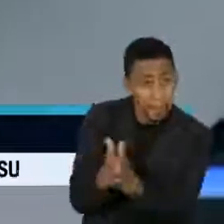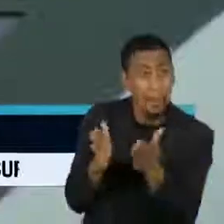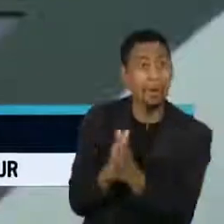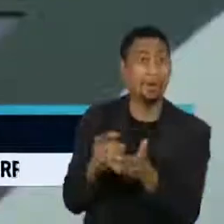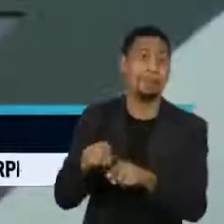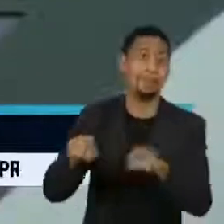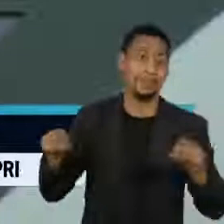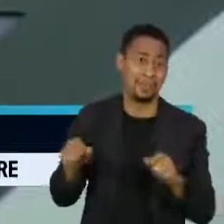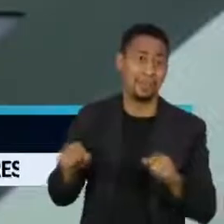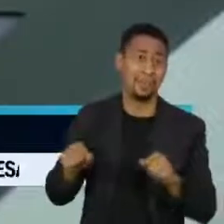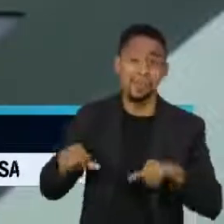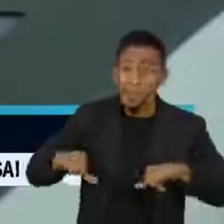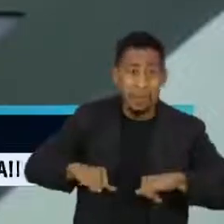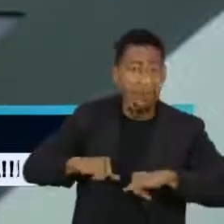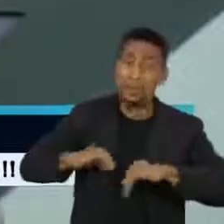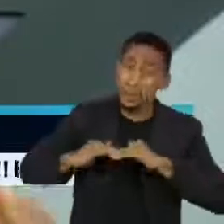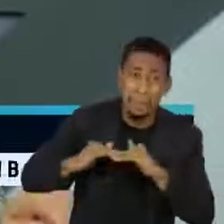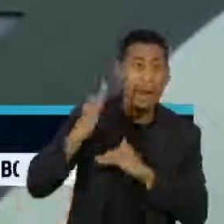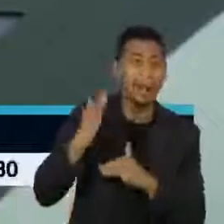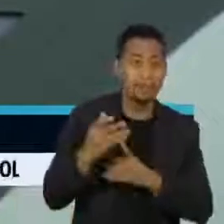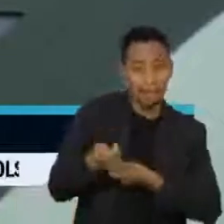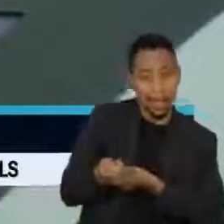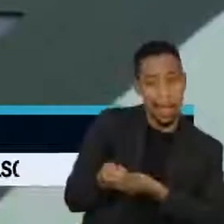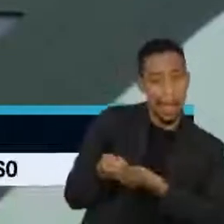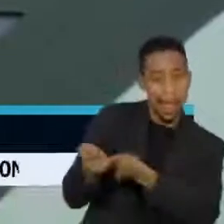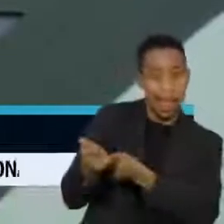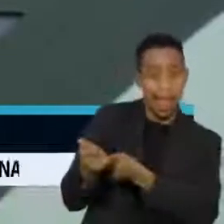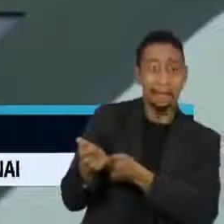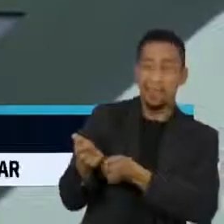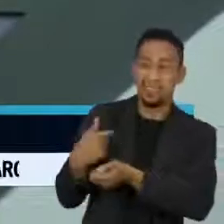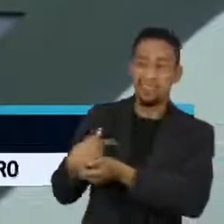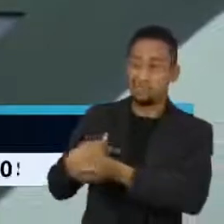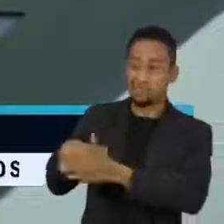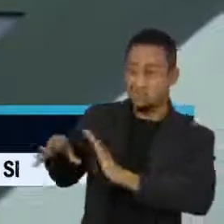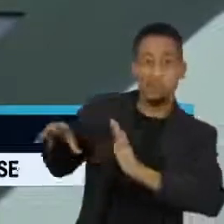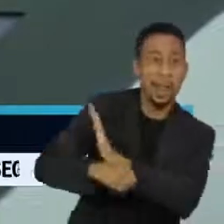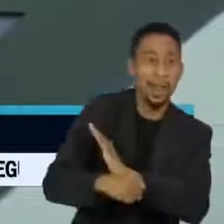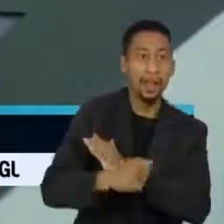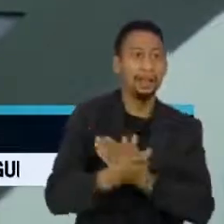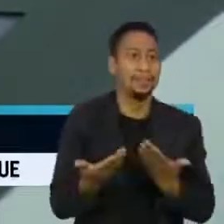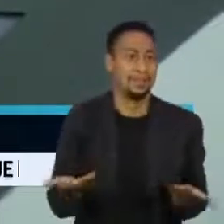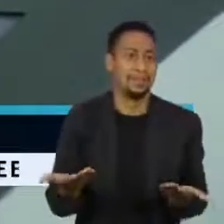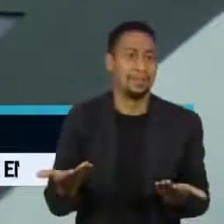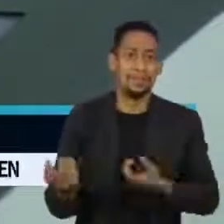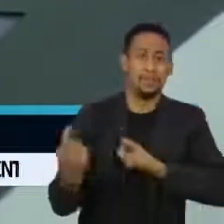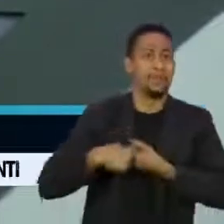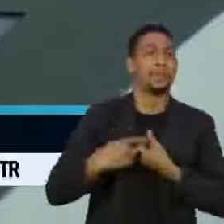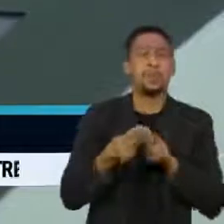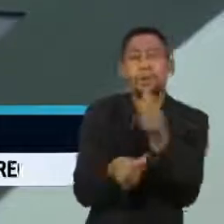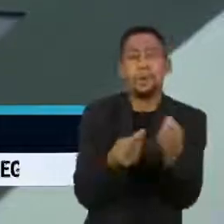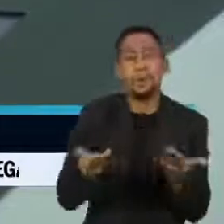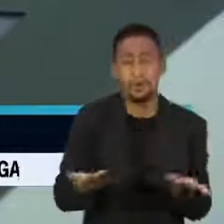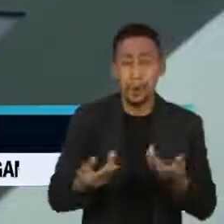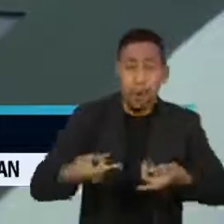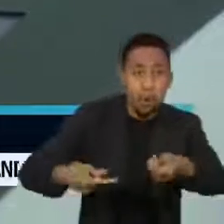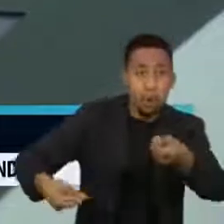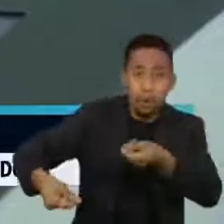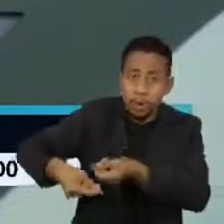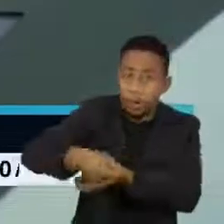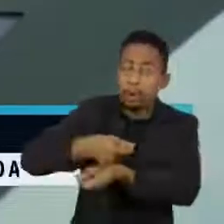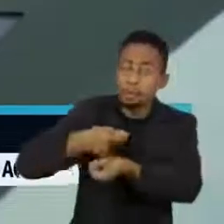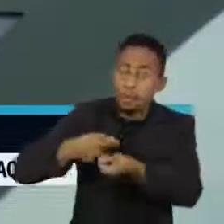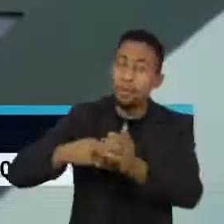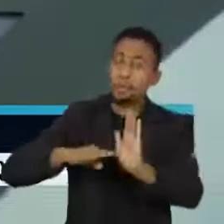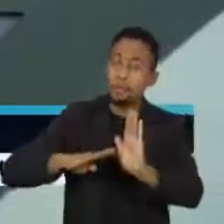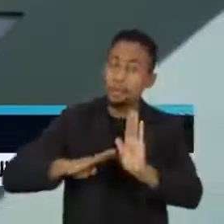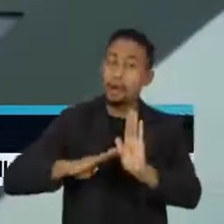pobres vão sofrer mais ainda se dá com uma mão e tira com a outra então isso é muito ruim para economia de agora quando minha começou a retomar